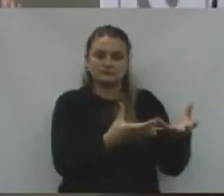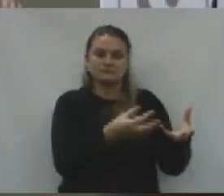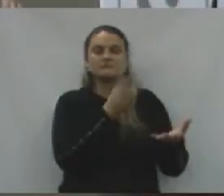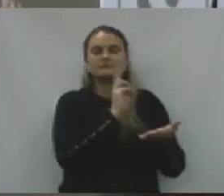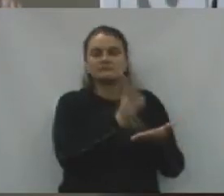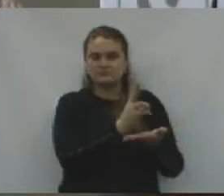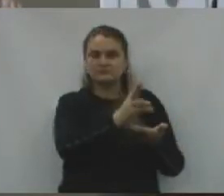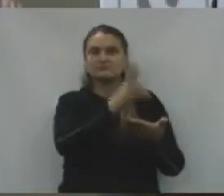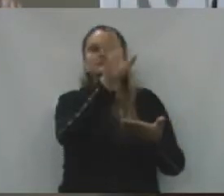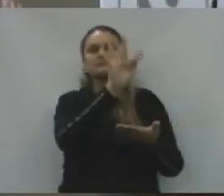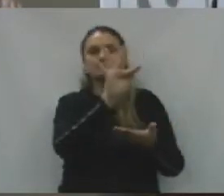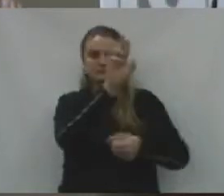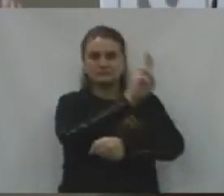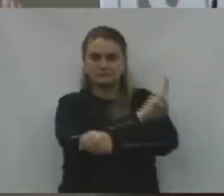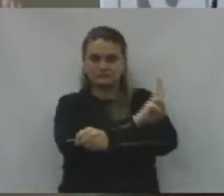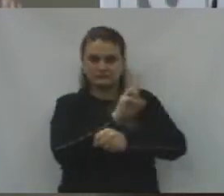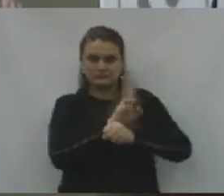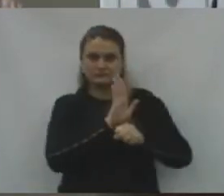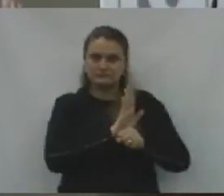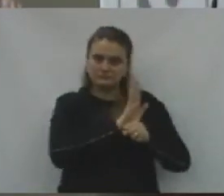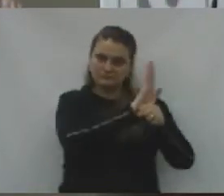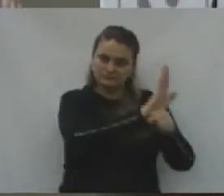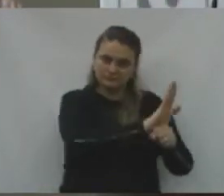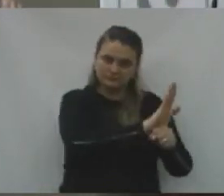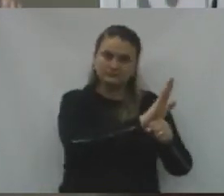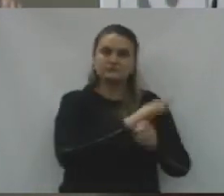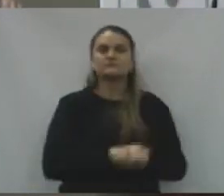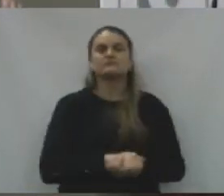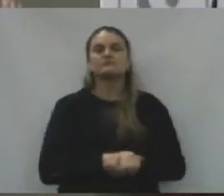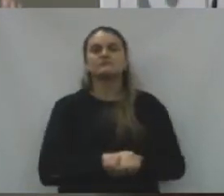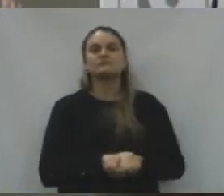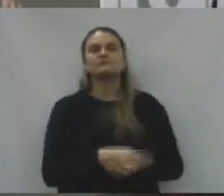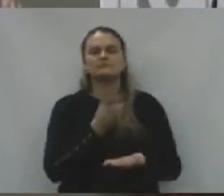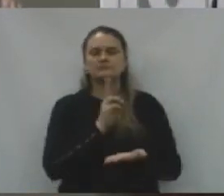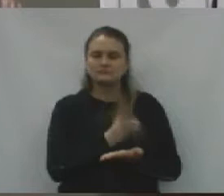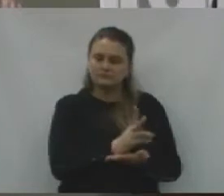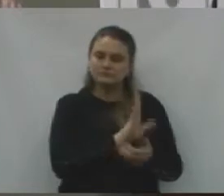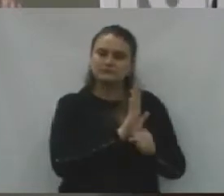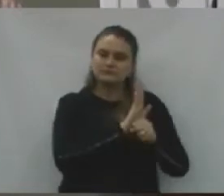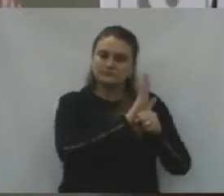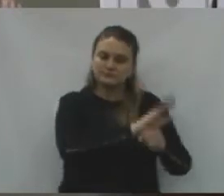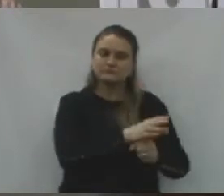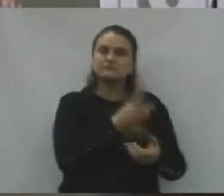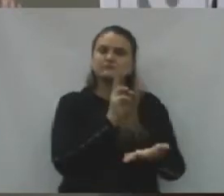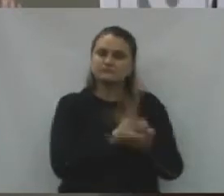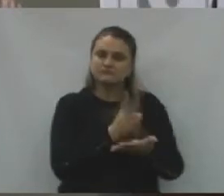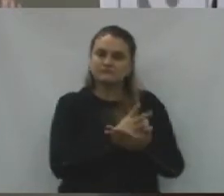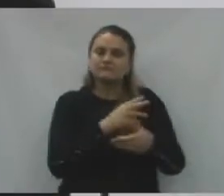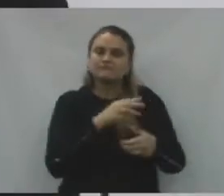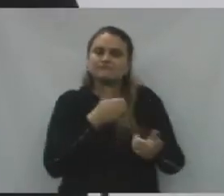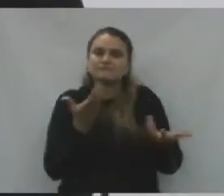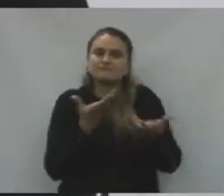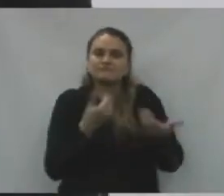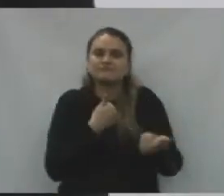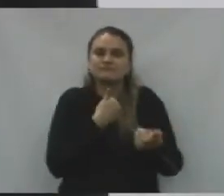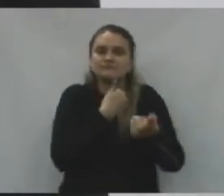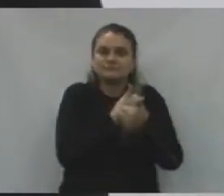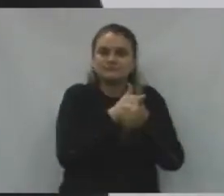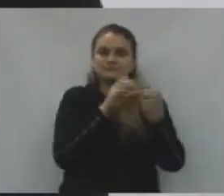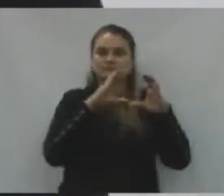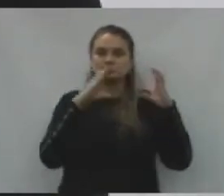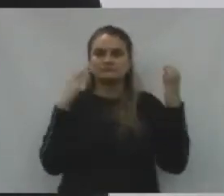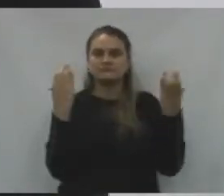pastéis. Todo ano a Uniuv participa dessa arrecadação. Nós não nos eximimos, nós queremos cada vez mais nos aproximar